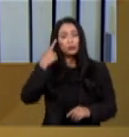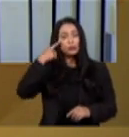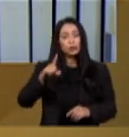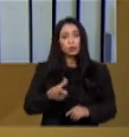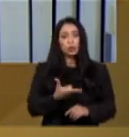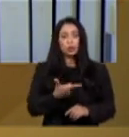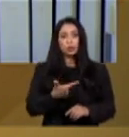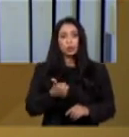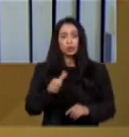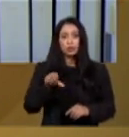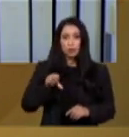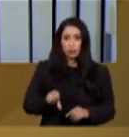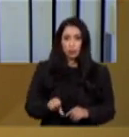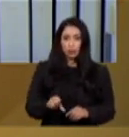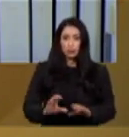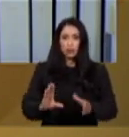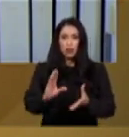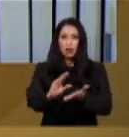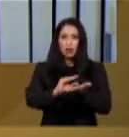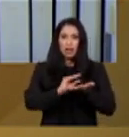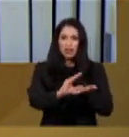recebidos, neste semestre,